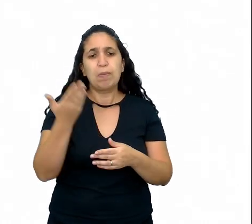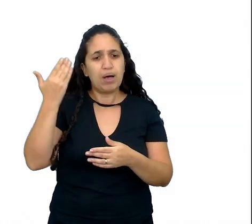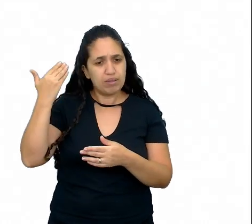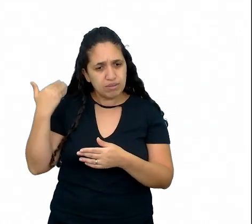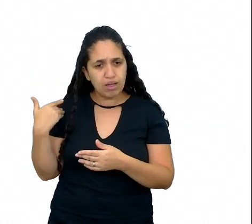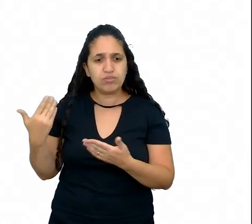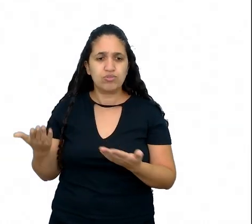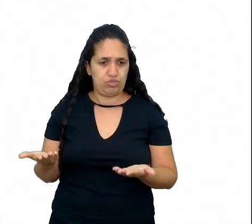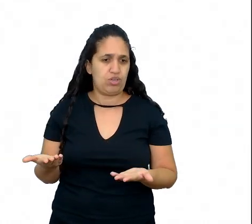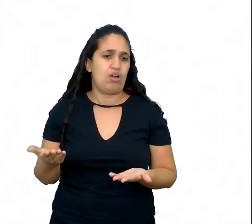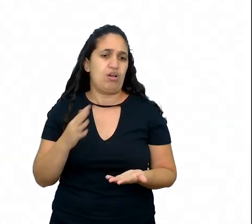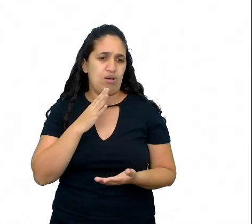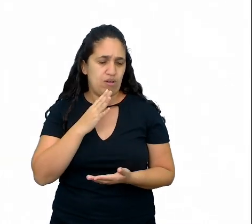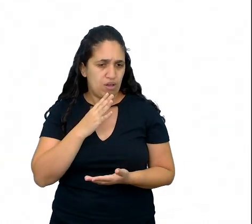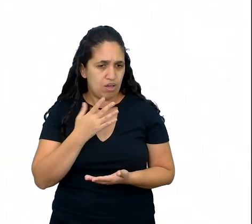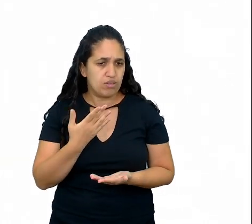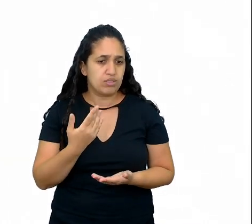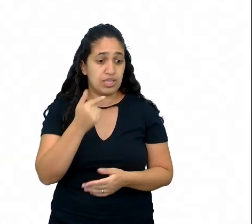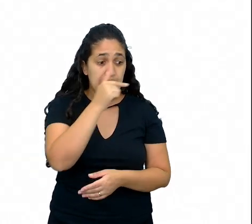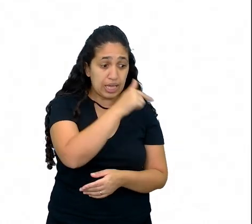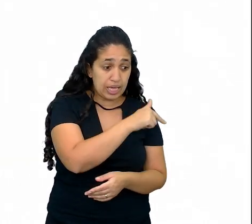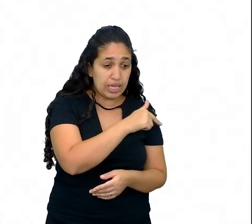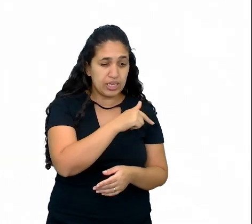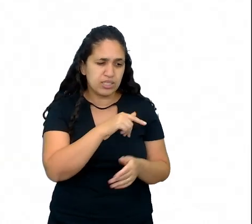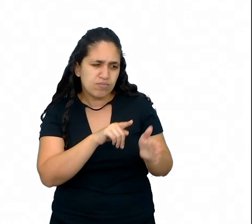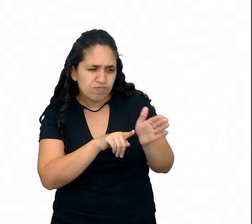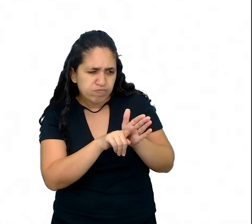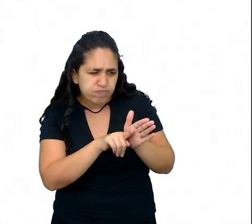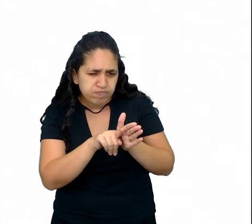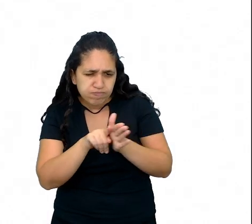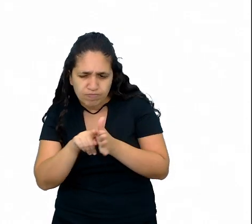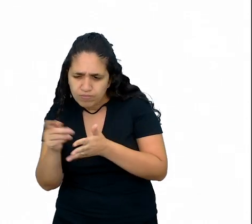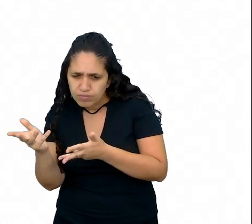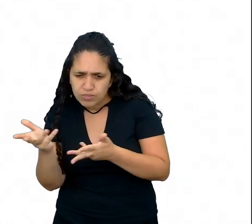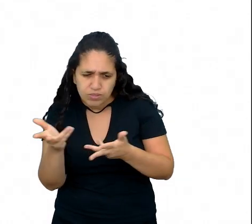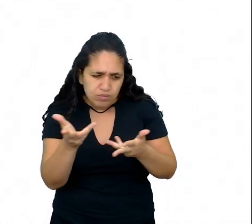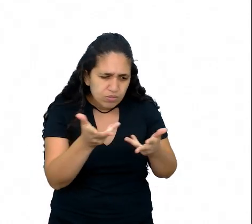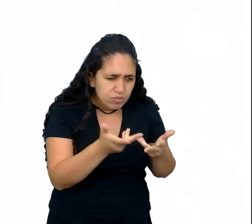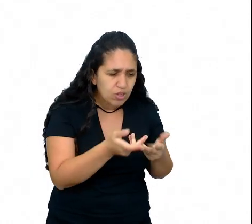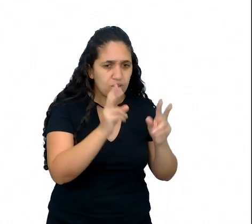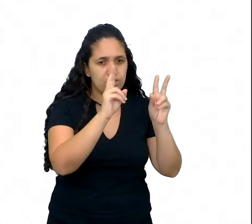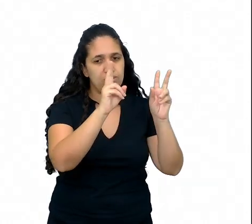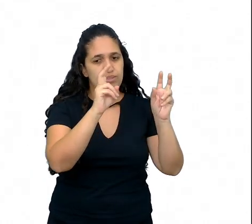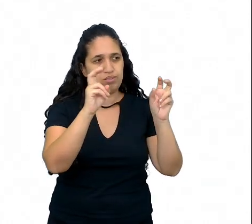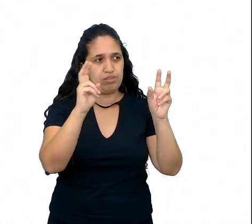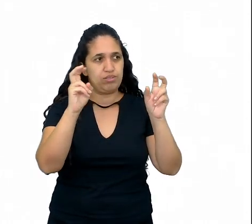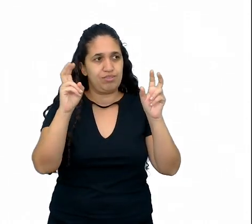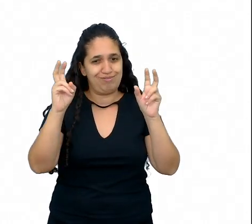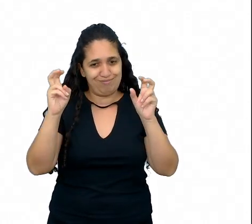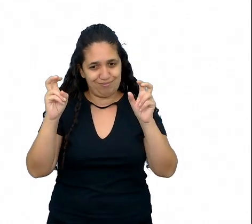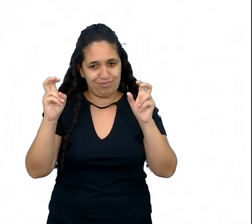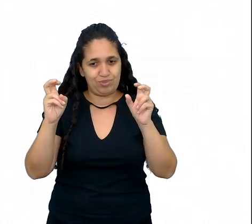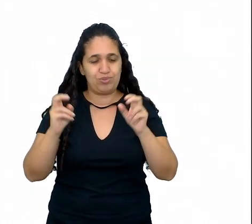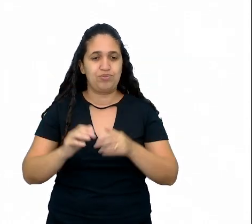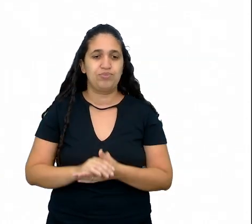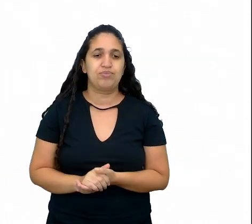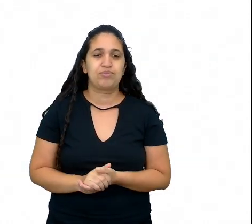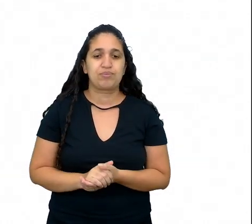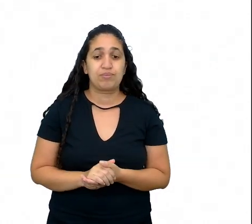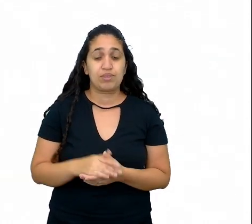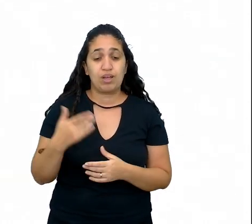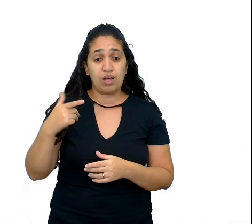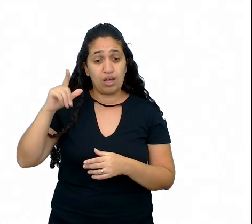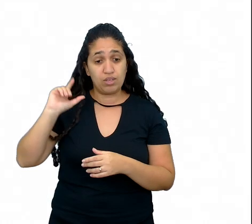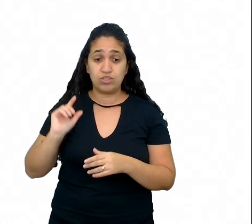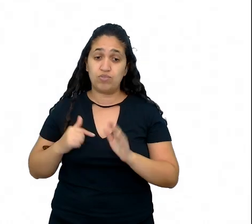por vocês, para que eles explorem esse assunto, né, sem antes vocês